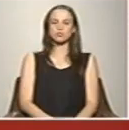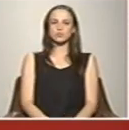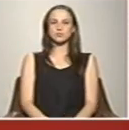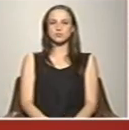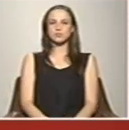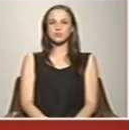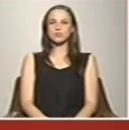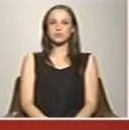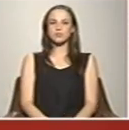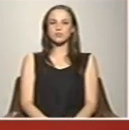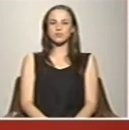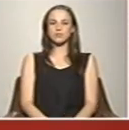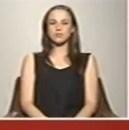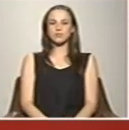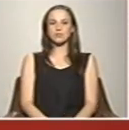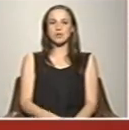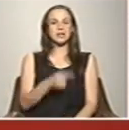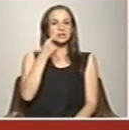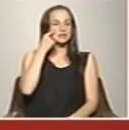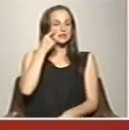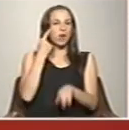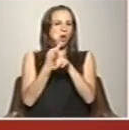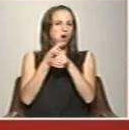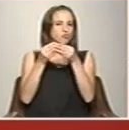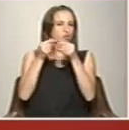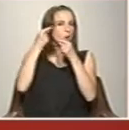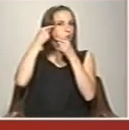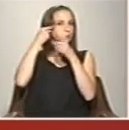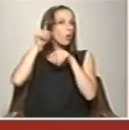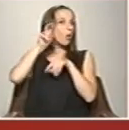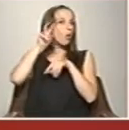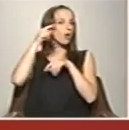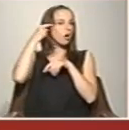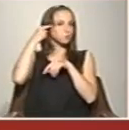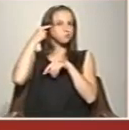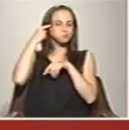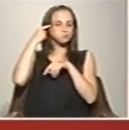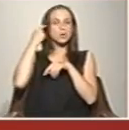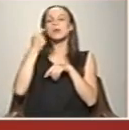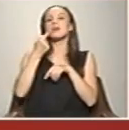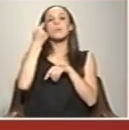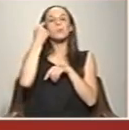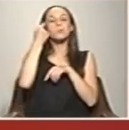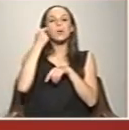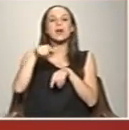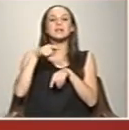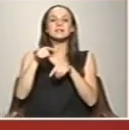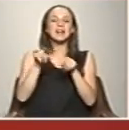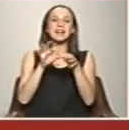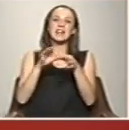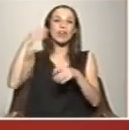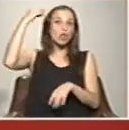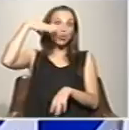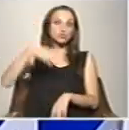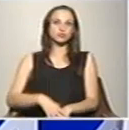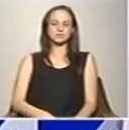é por trás do olho que nós temos, que há segregação e está muito receptiva à falta de luz. Por isso que a